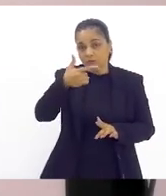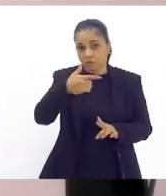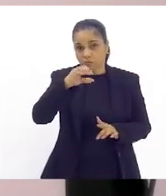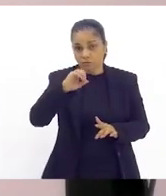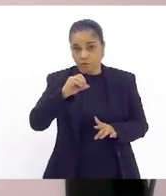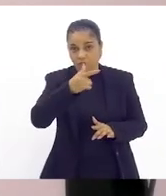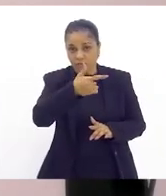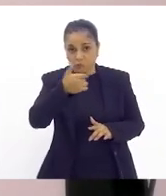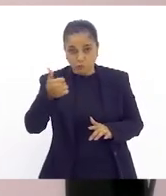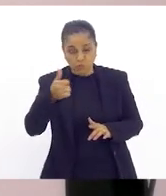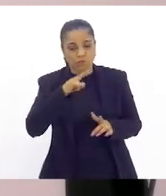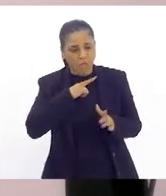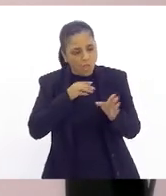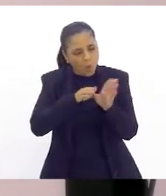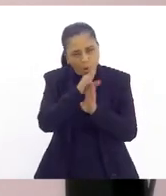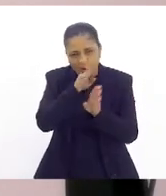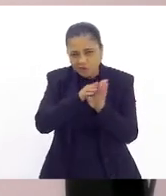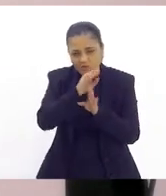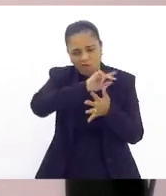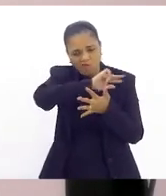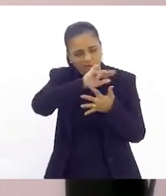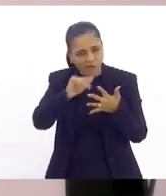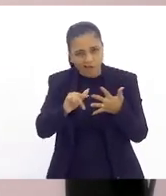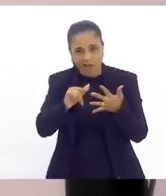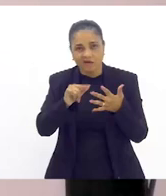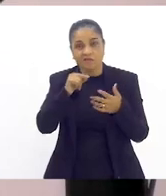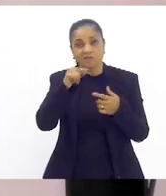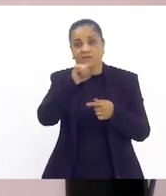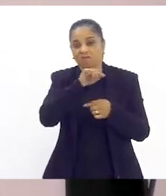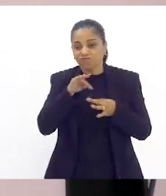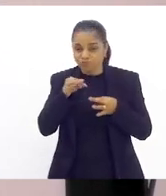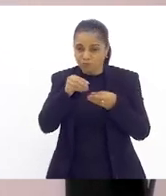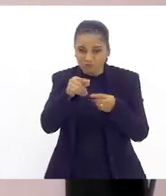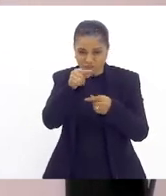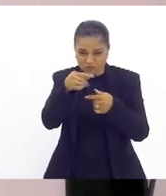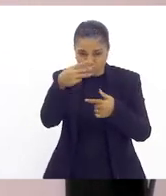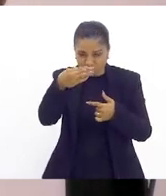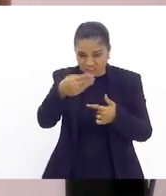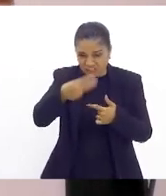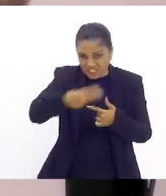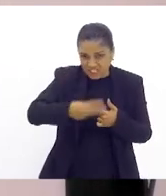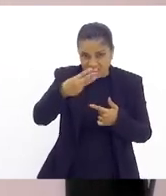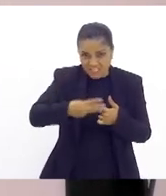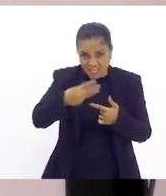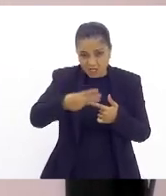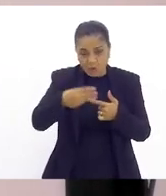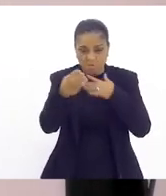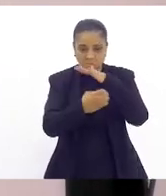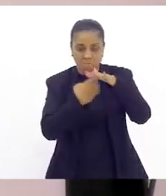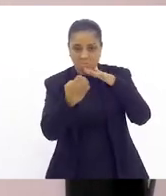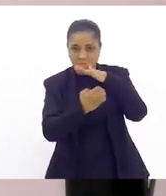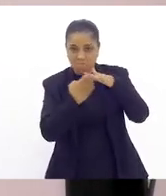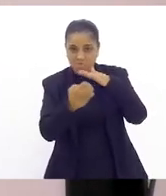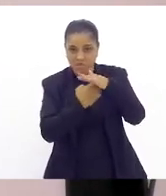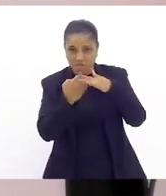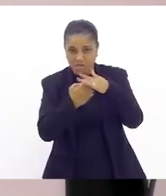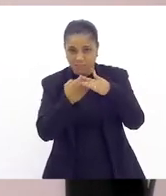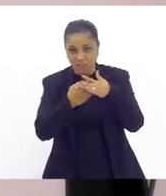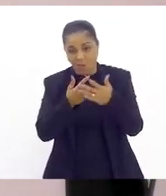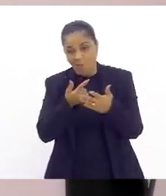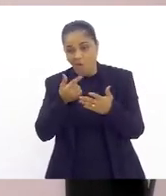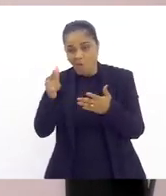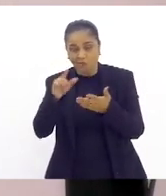muito orientação e como vocês terceirizam tudo infelizmente que poste de vocês fazem